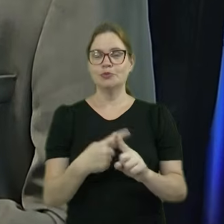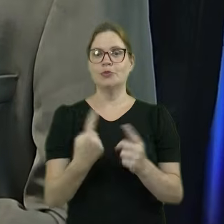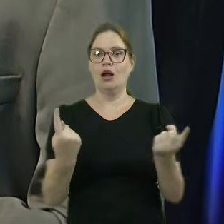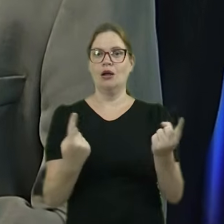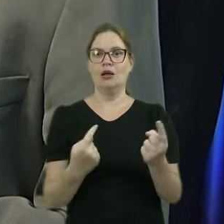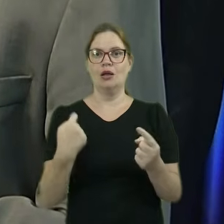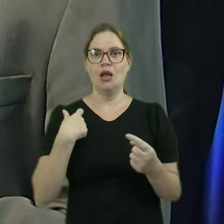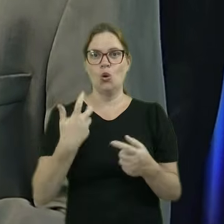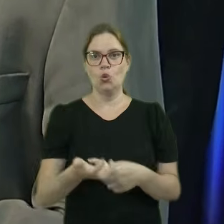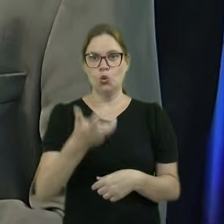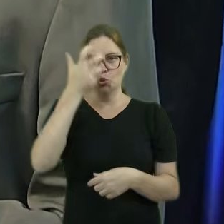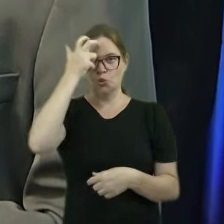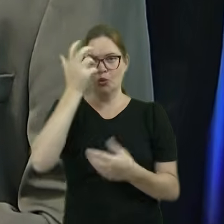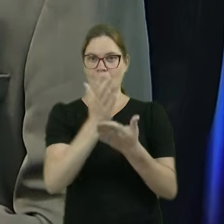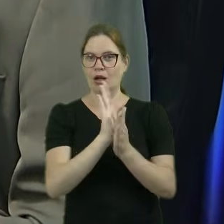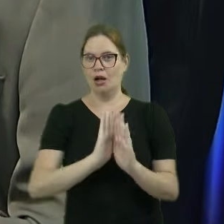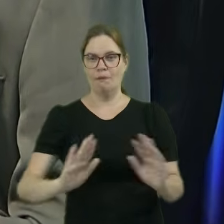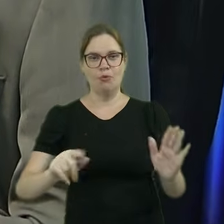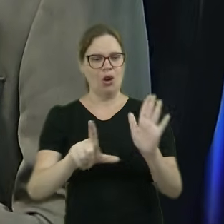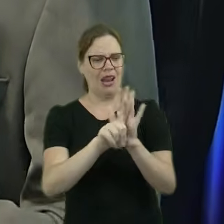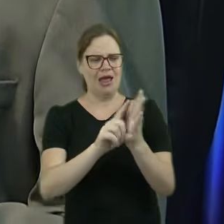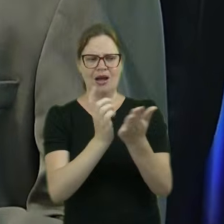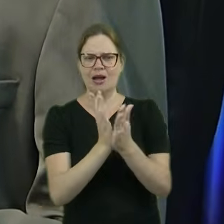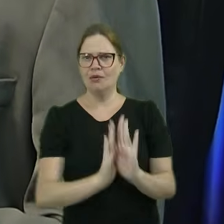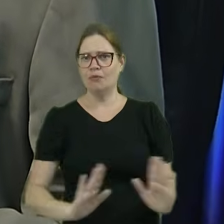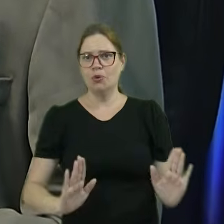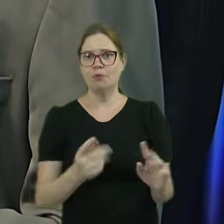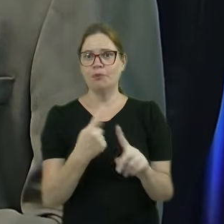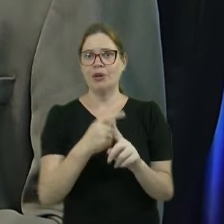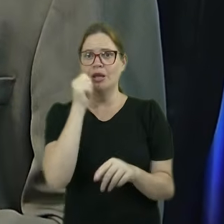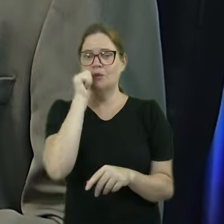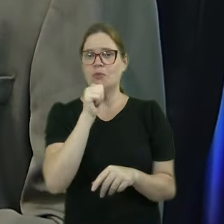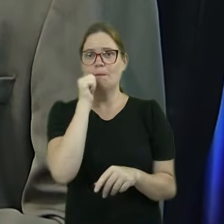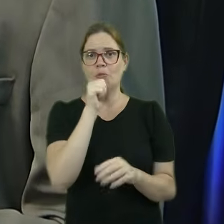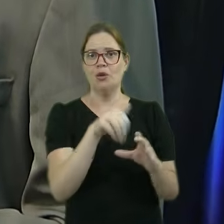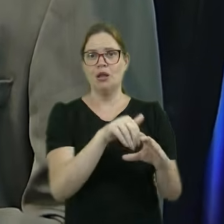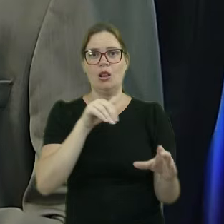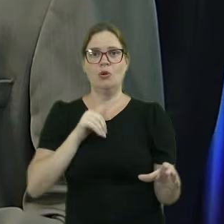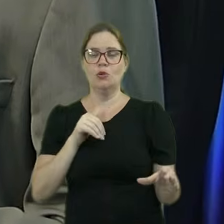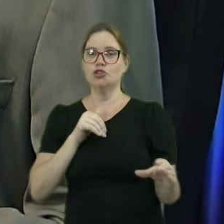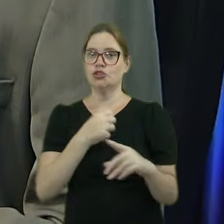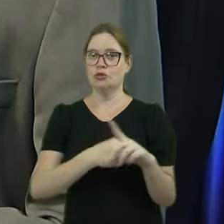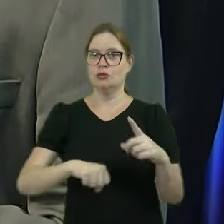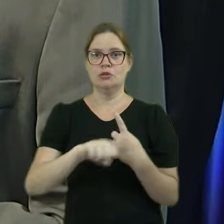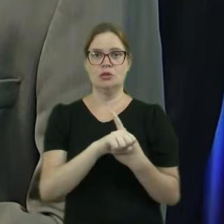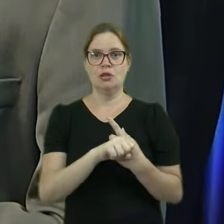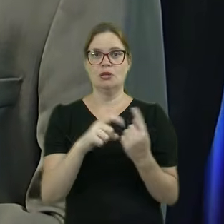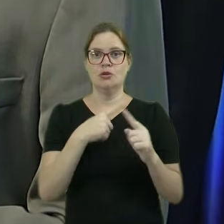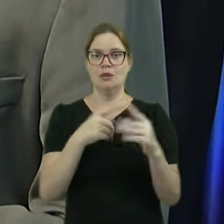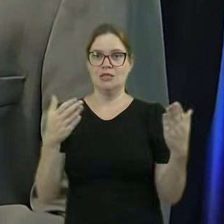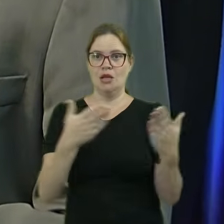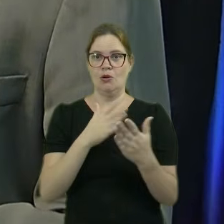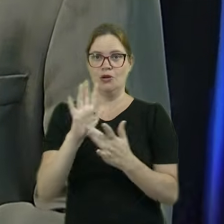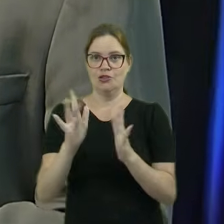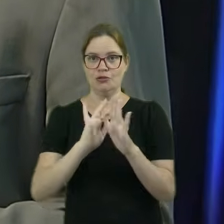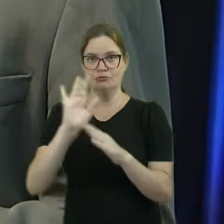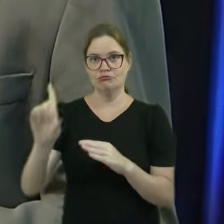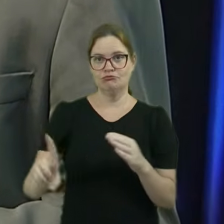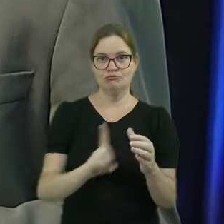barreiras culturais, legais. Ela era uma mulher excluída. Agora o Senhor estava incluindo na sociedade.